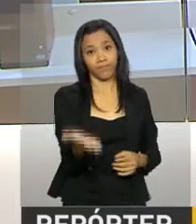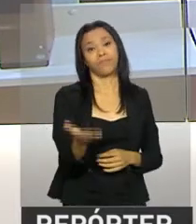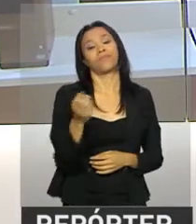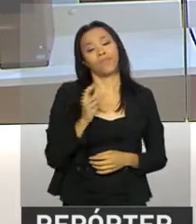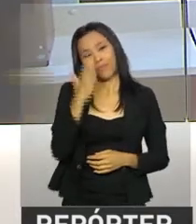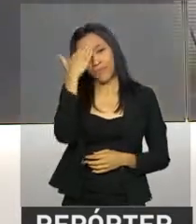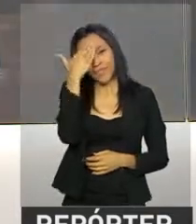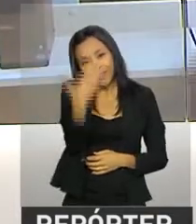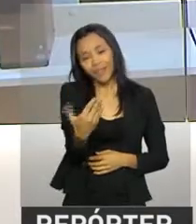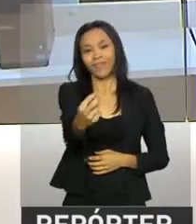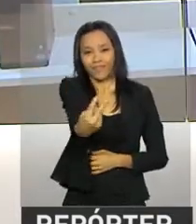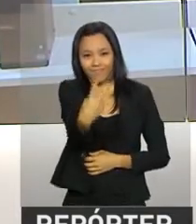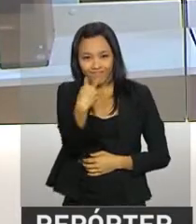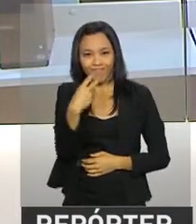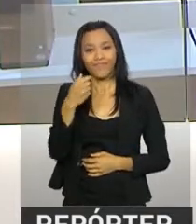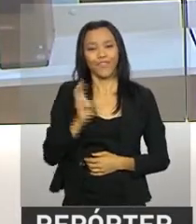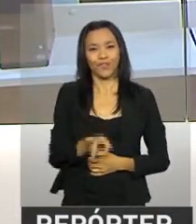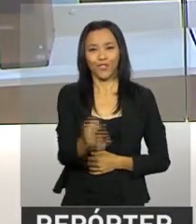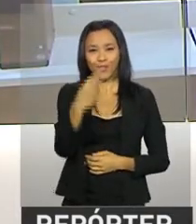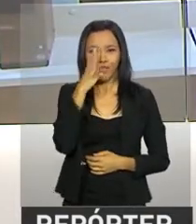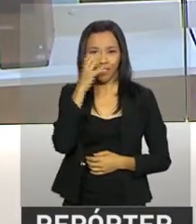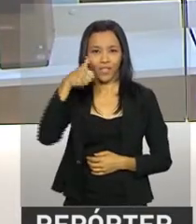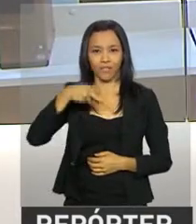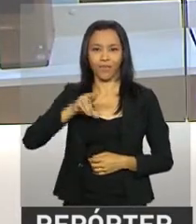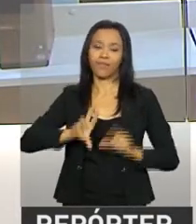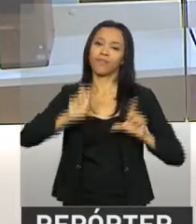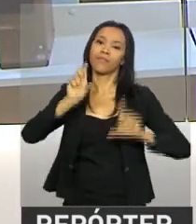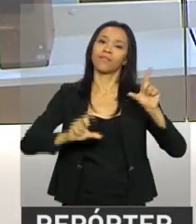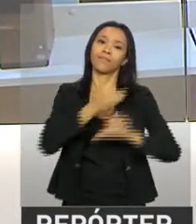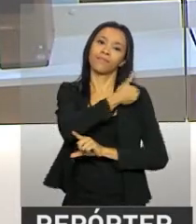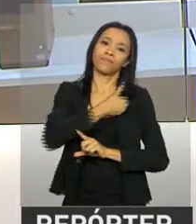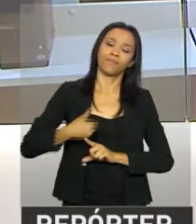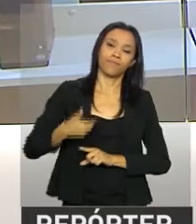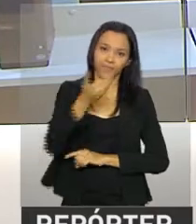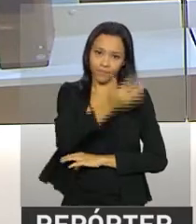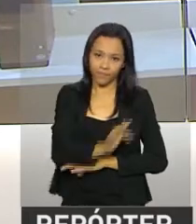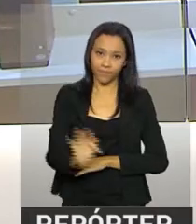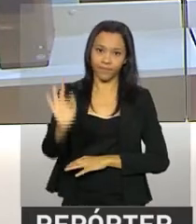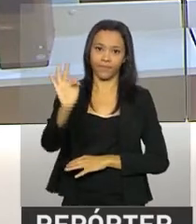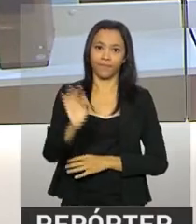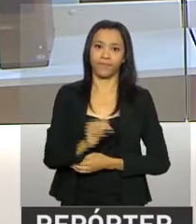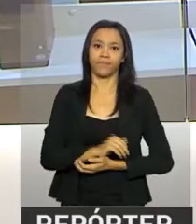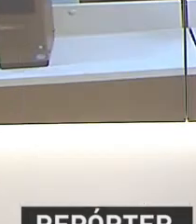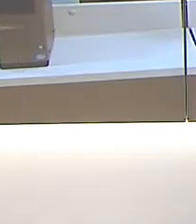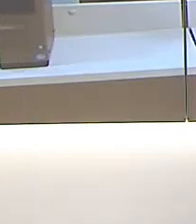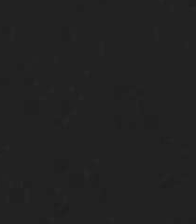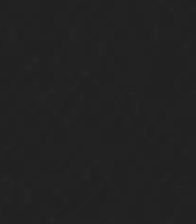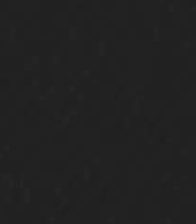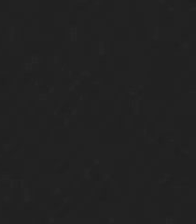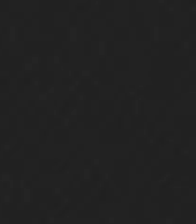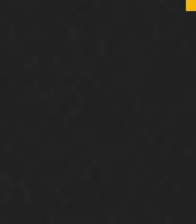você, obrigada pela sua companhia e continue com a gente aqui na NBR, a TV do Governo Federal.